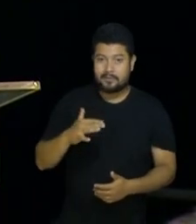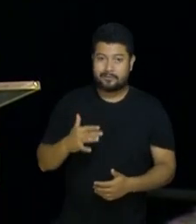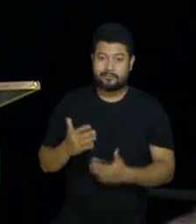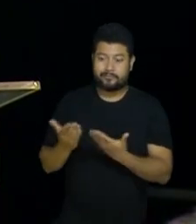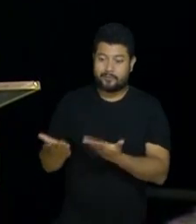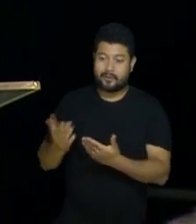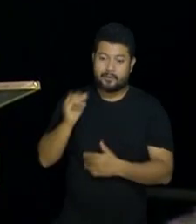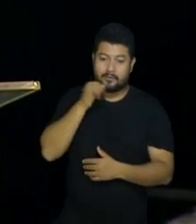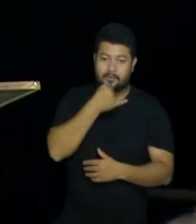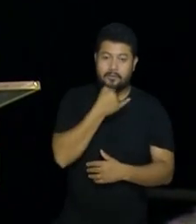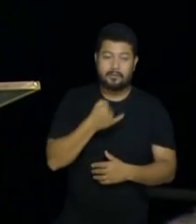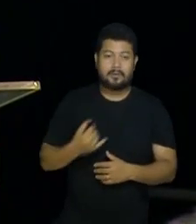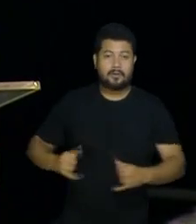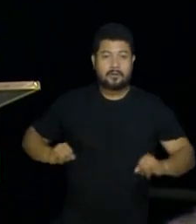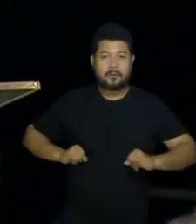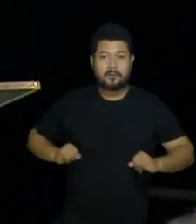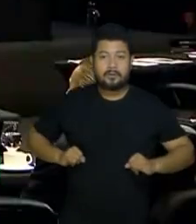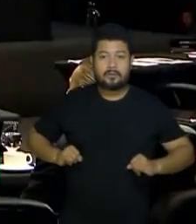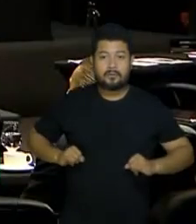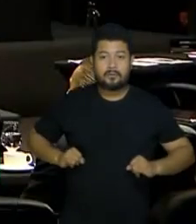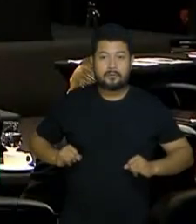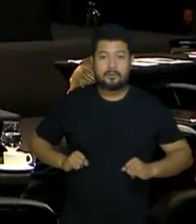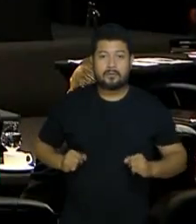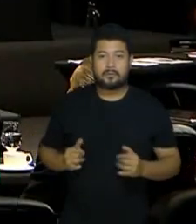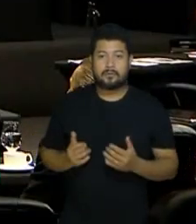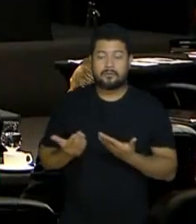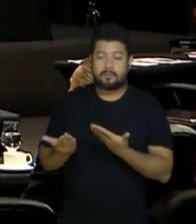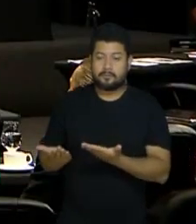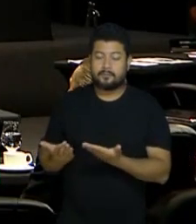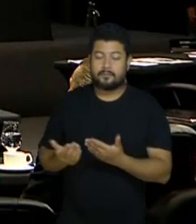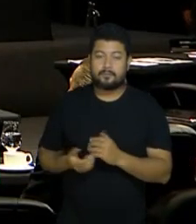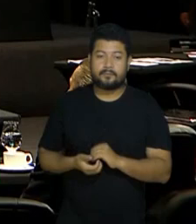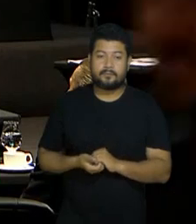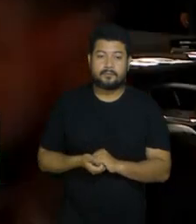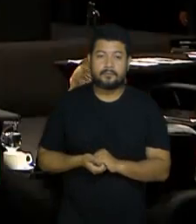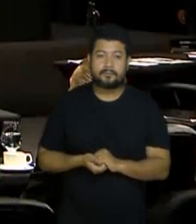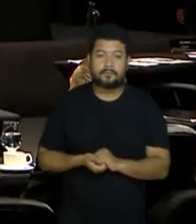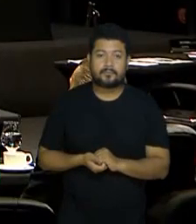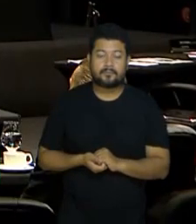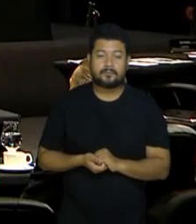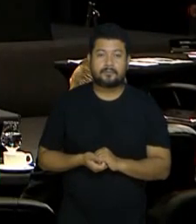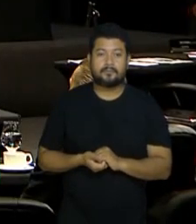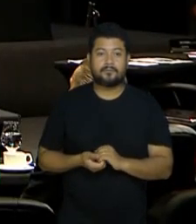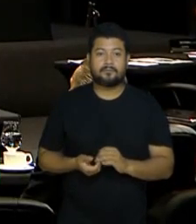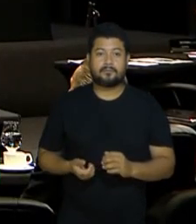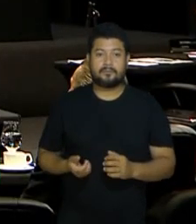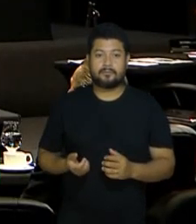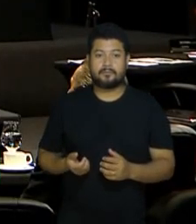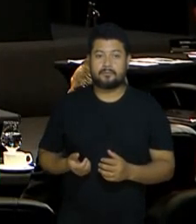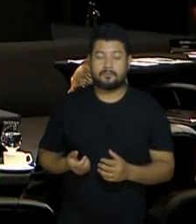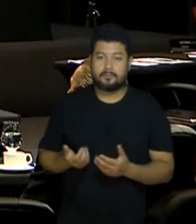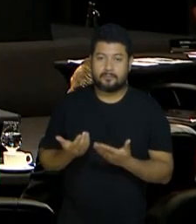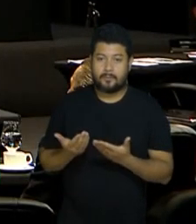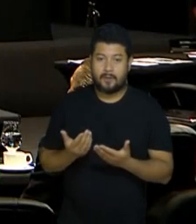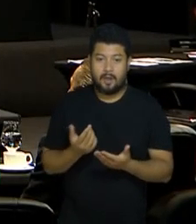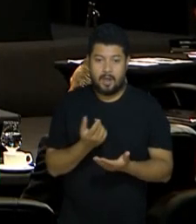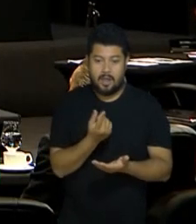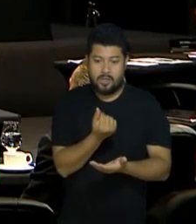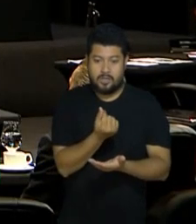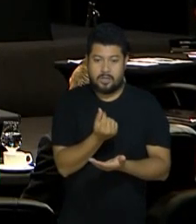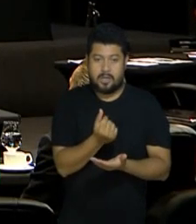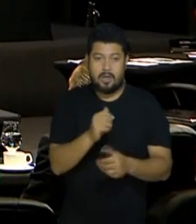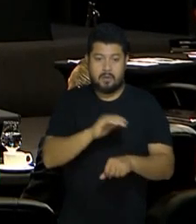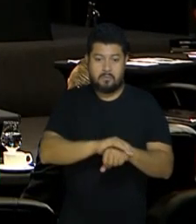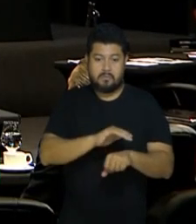tiveram violadas a sua inocência. Com a ausência de recursos públicos